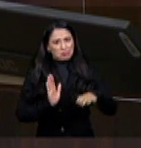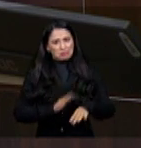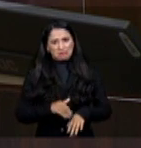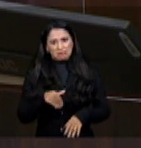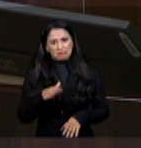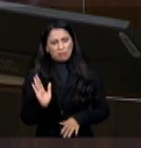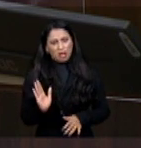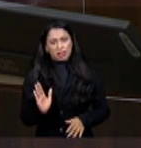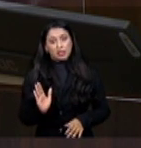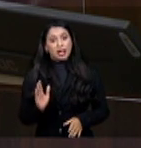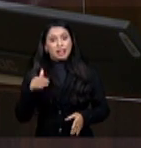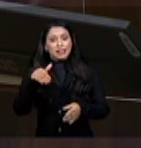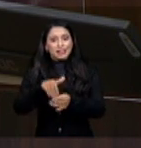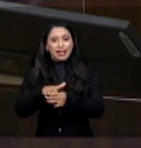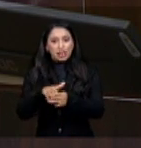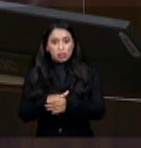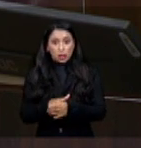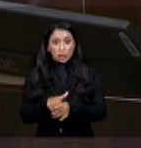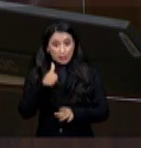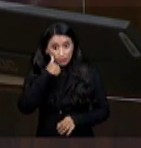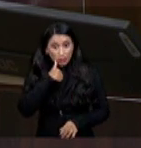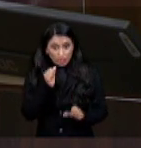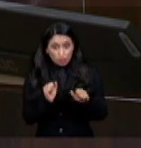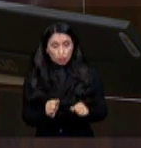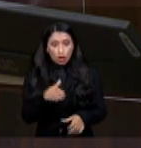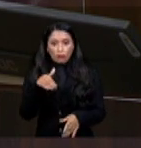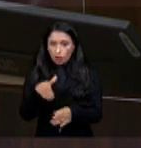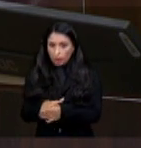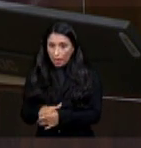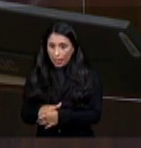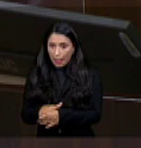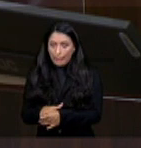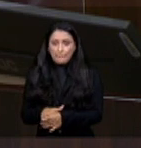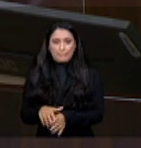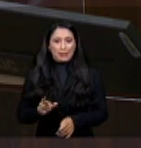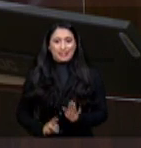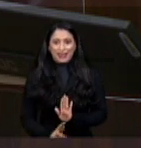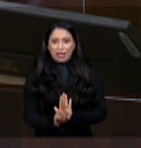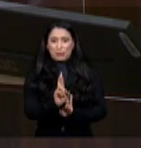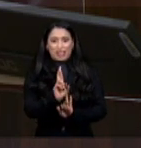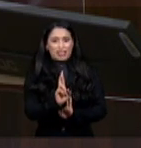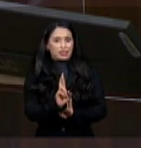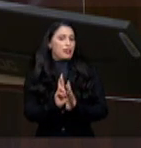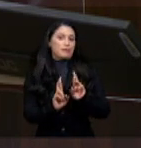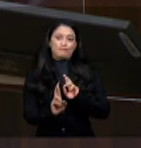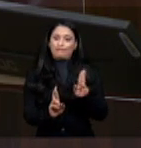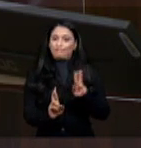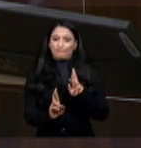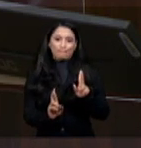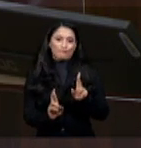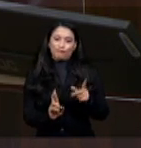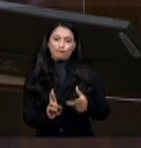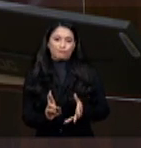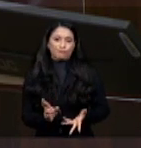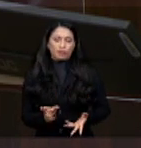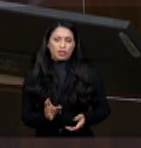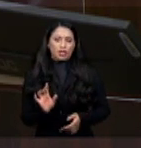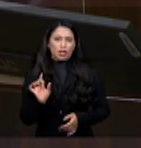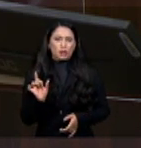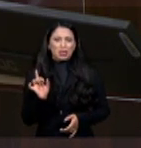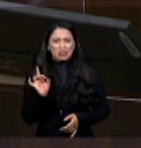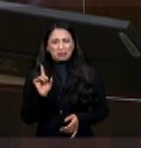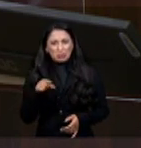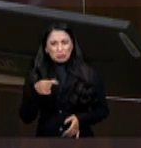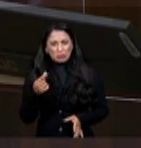das primeiras eleições as mulheres podiam votar mas as mulheres não eram eleitas só uma minoria